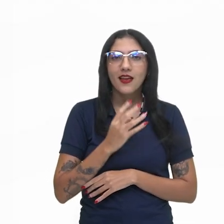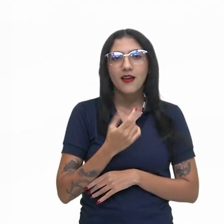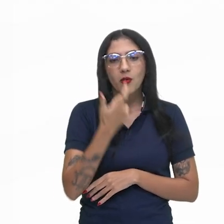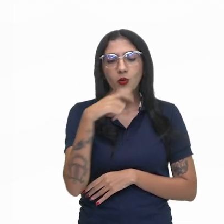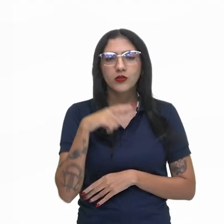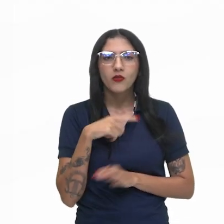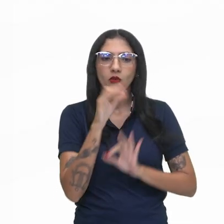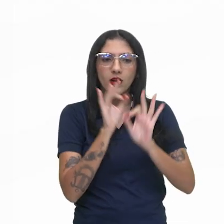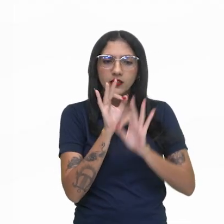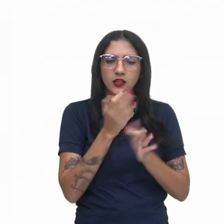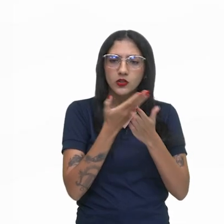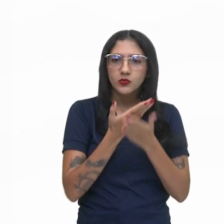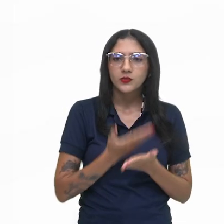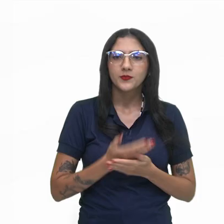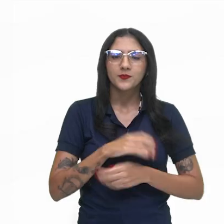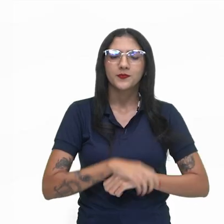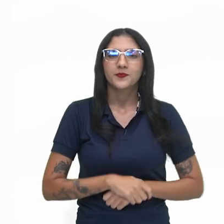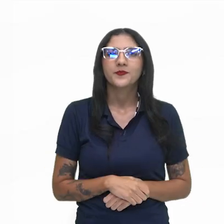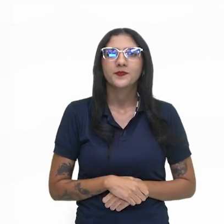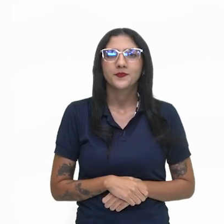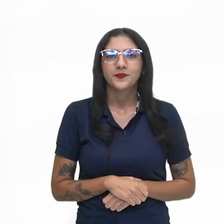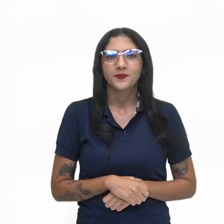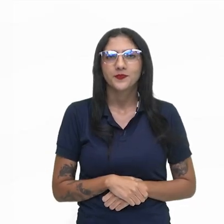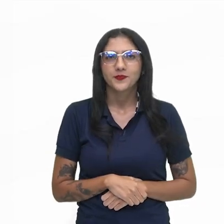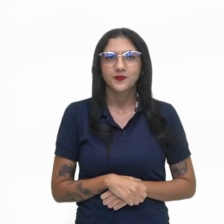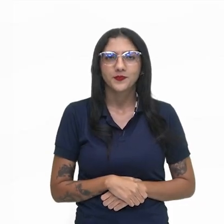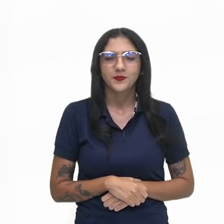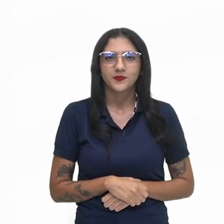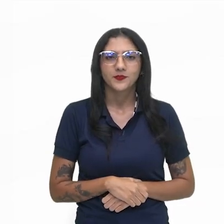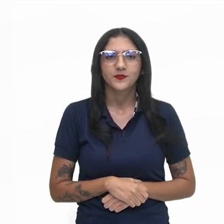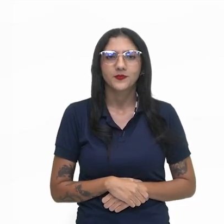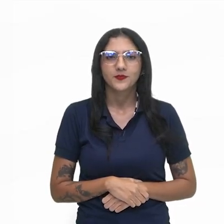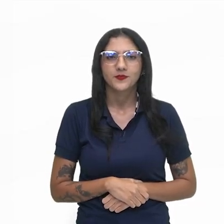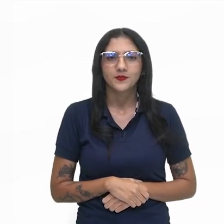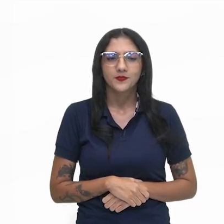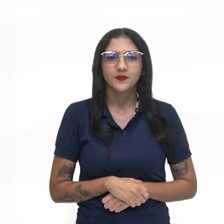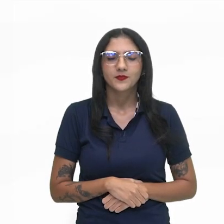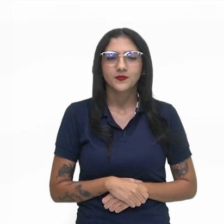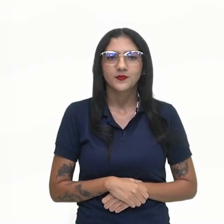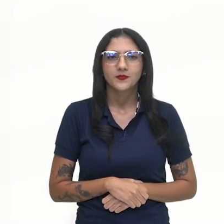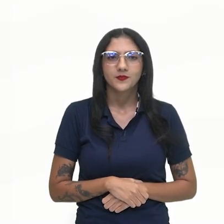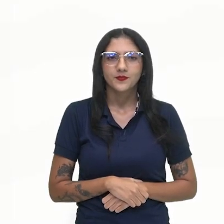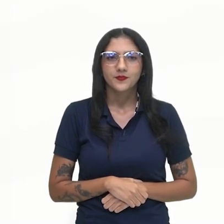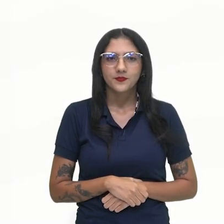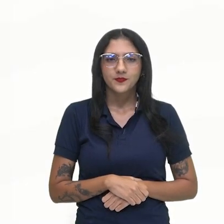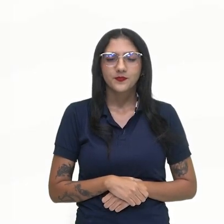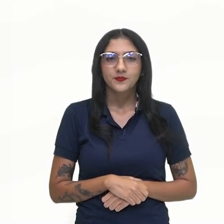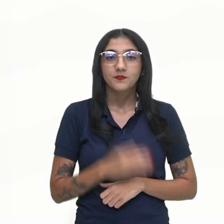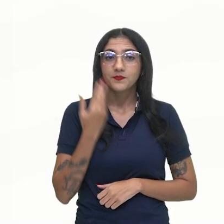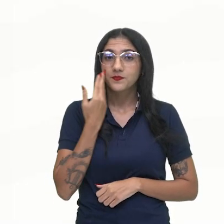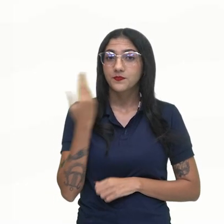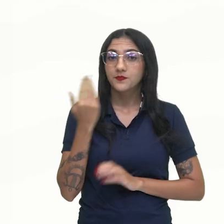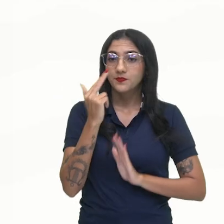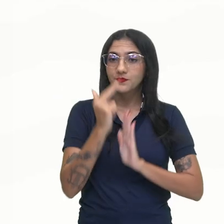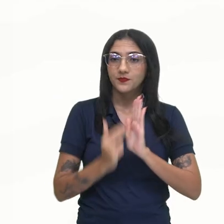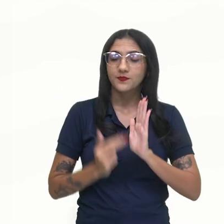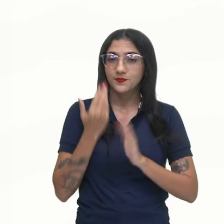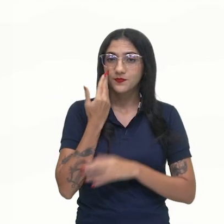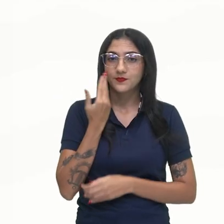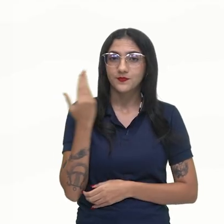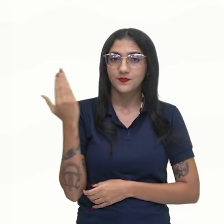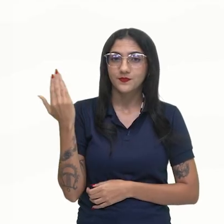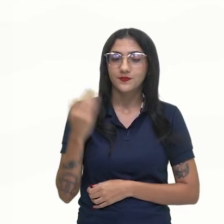sobre essa aula aqui. Bom, olha só. The state of Amazonas now has 17